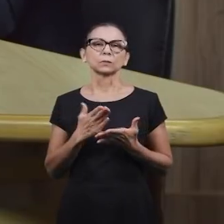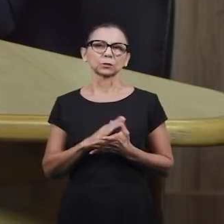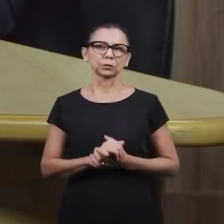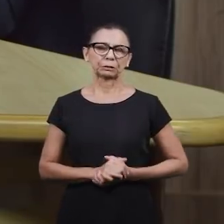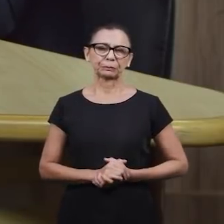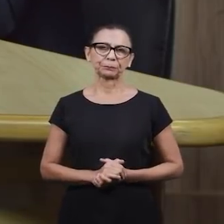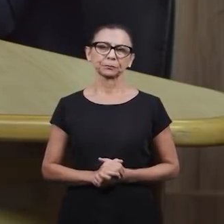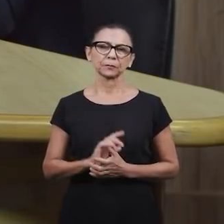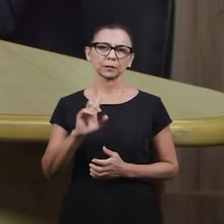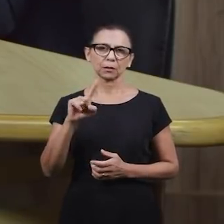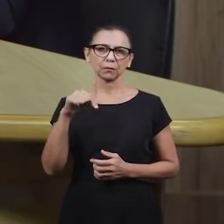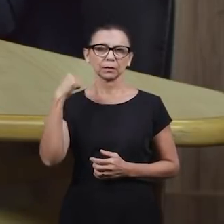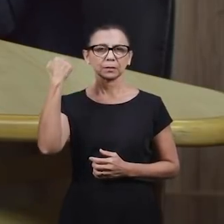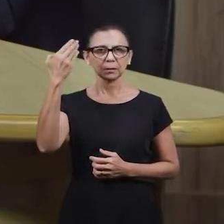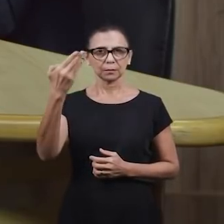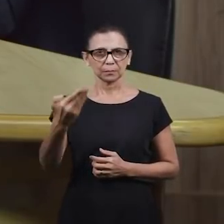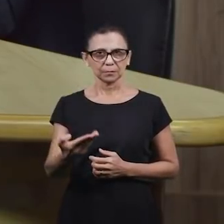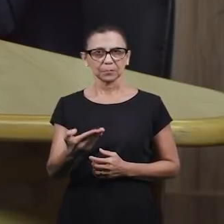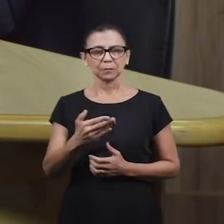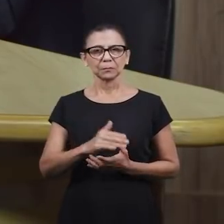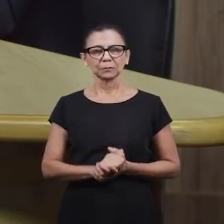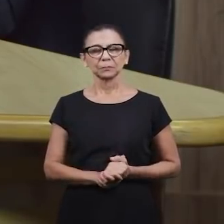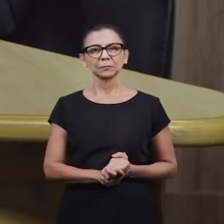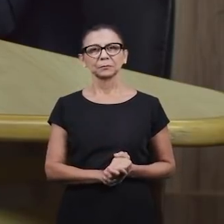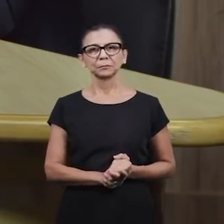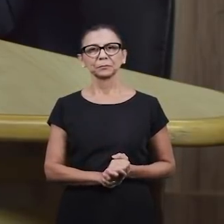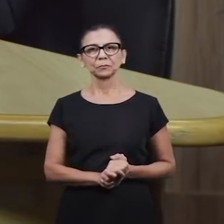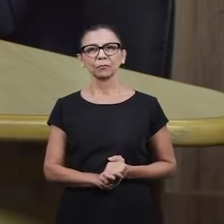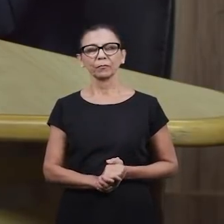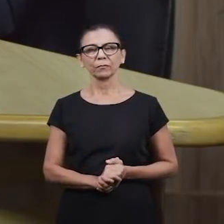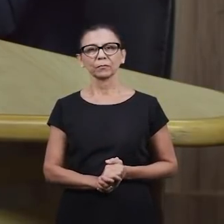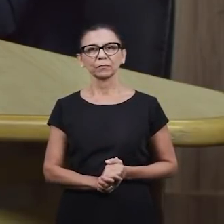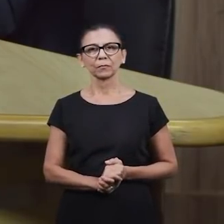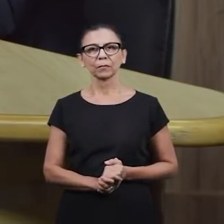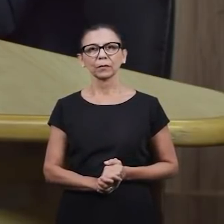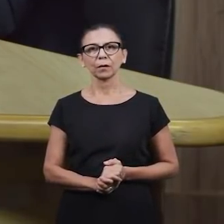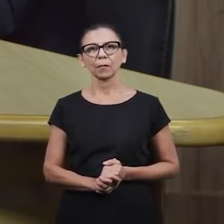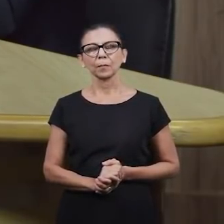aborde um pouco mais adiante nas nossas conversas, né? Não